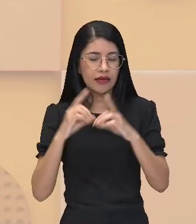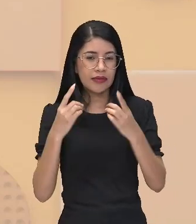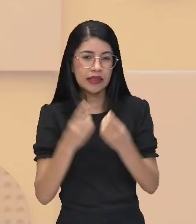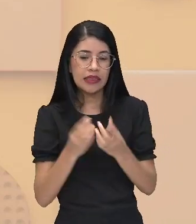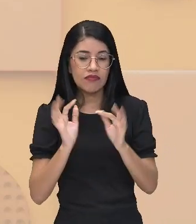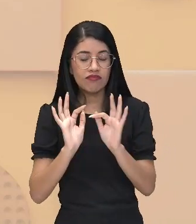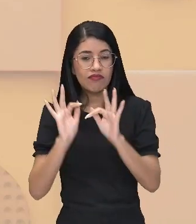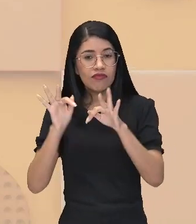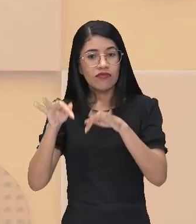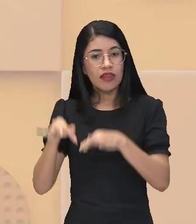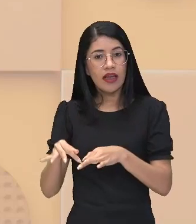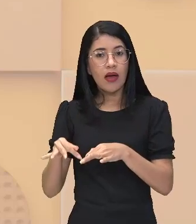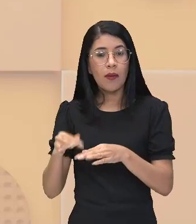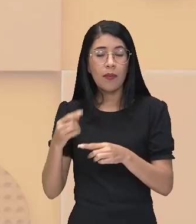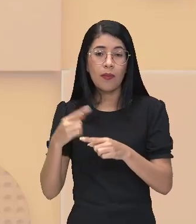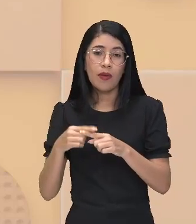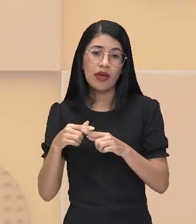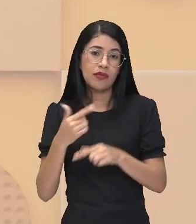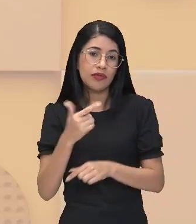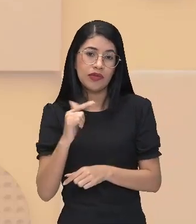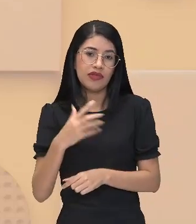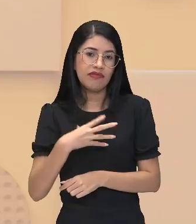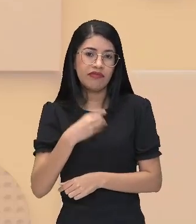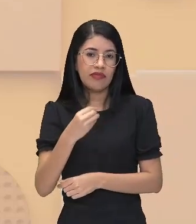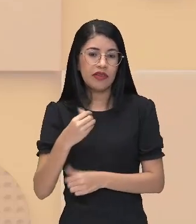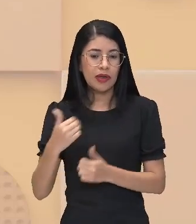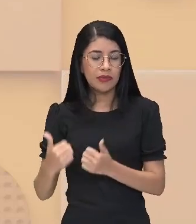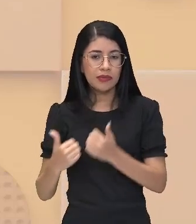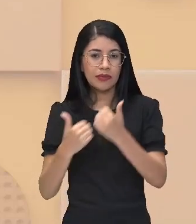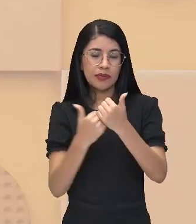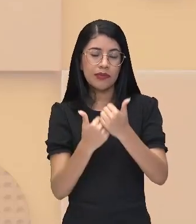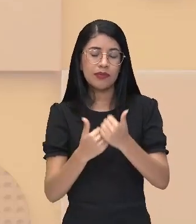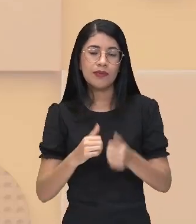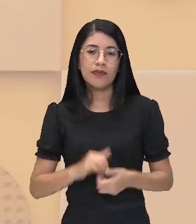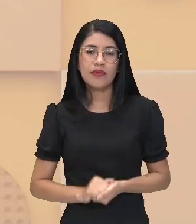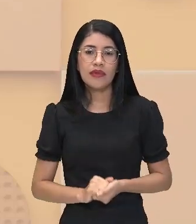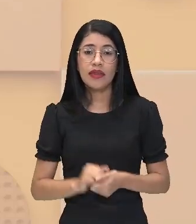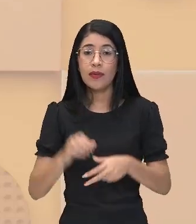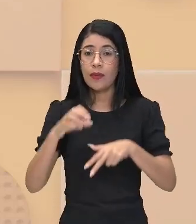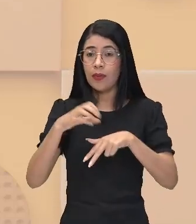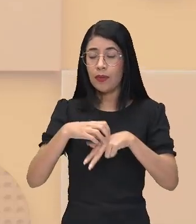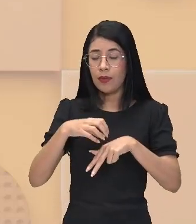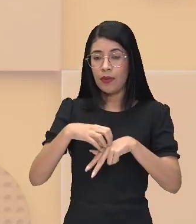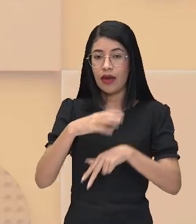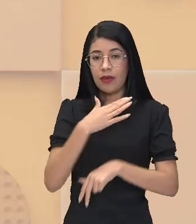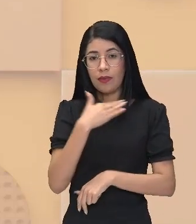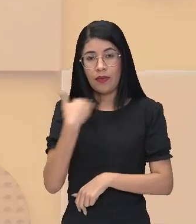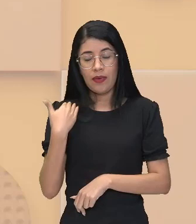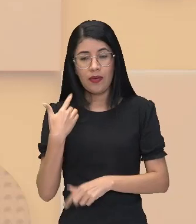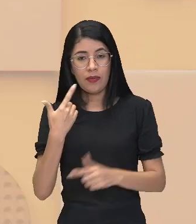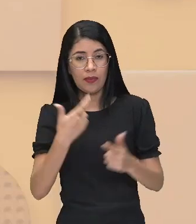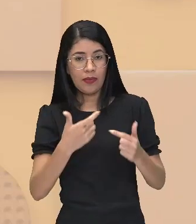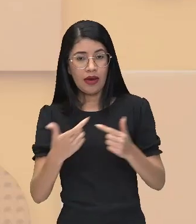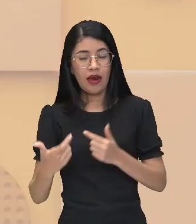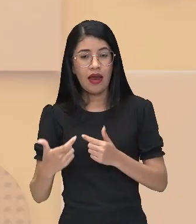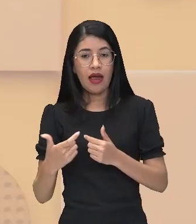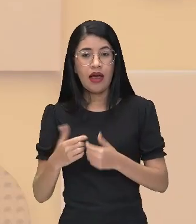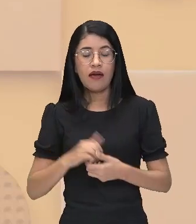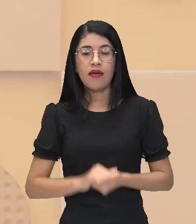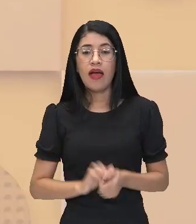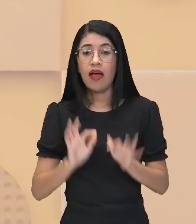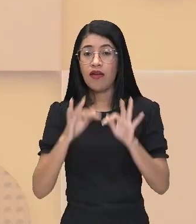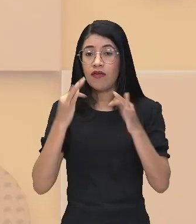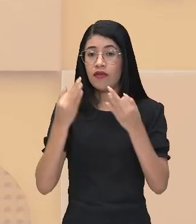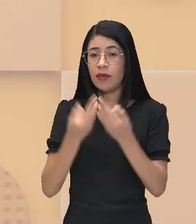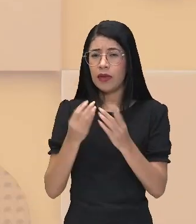com essa crise sucessória. Então, rei Dom Sebastião falece em guerra, o seu parente mais próximo era